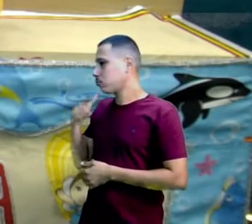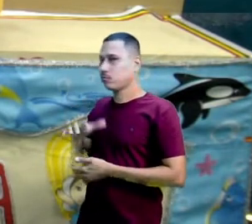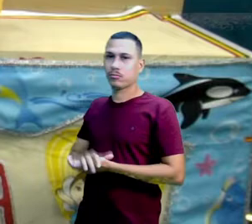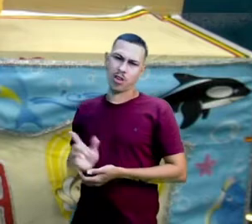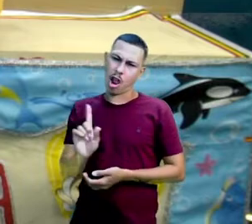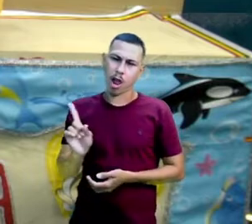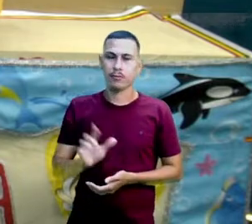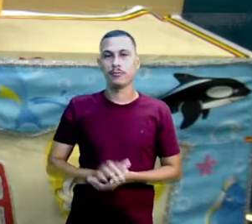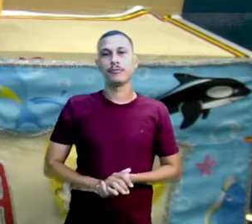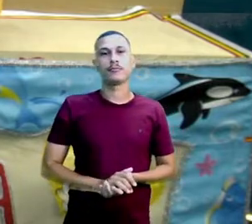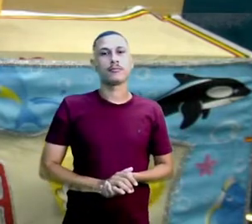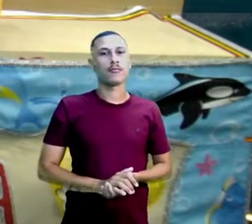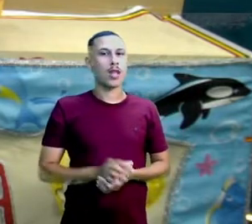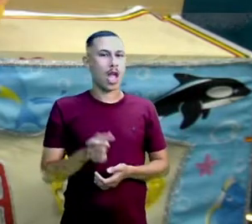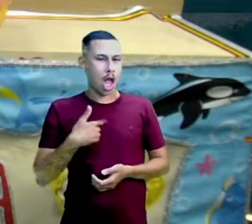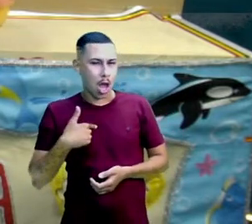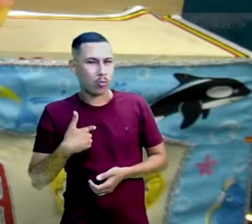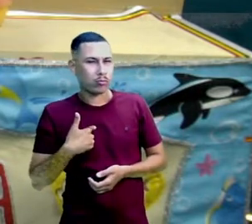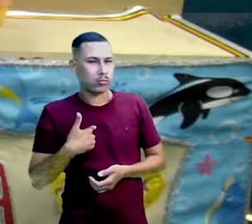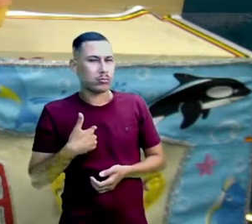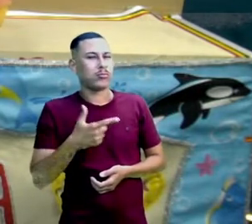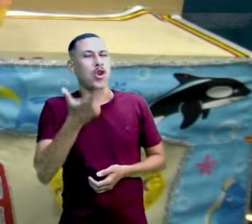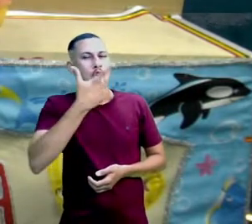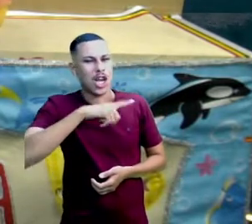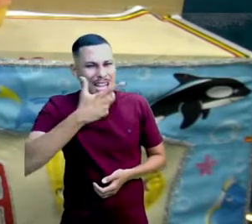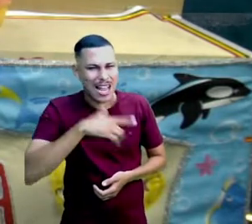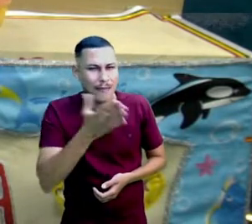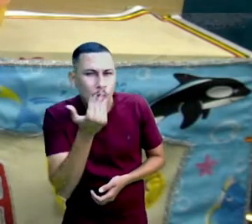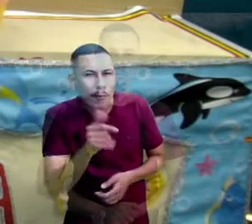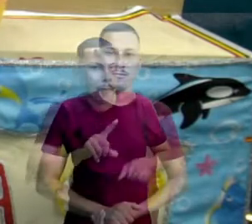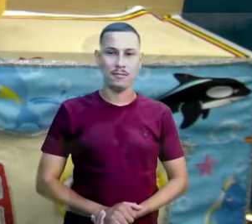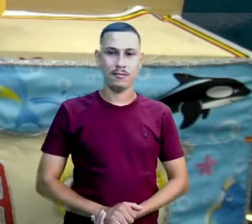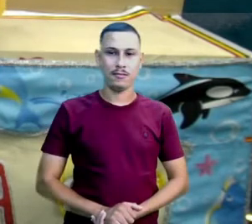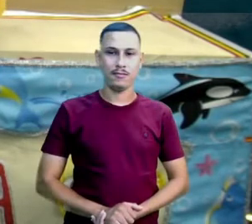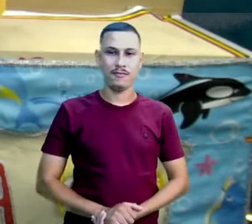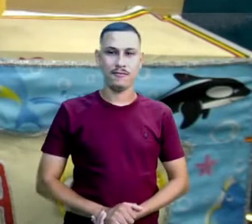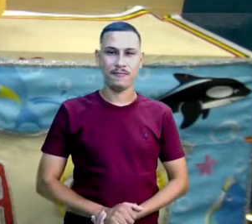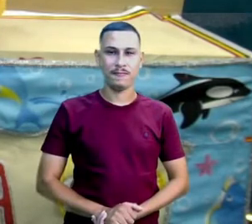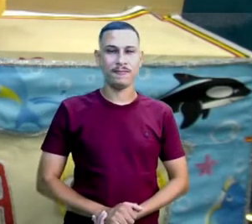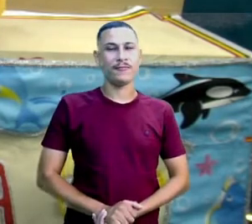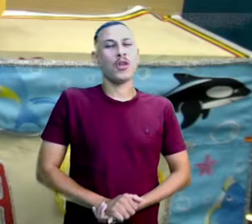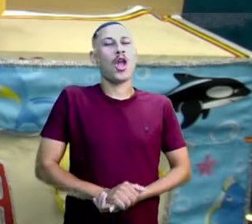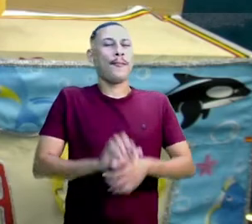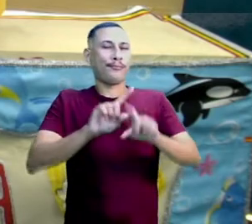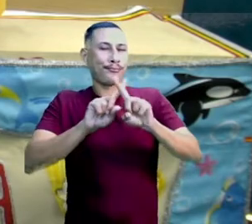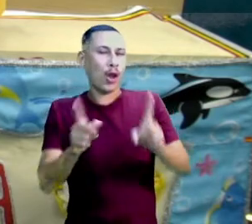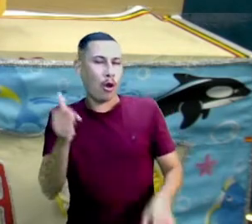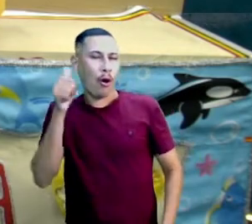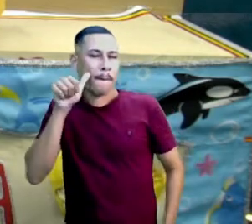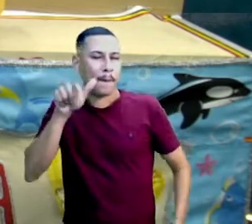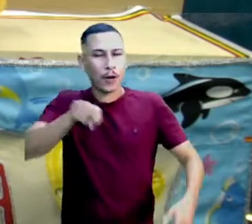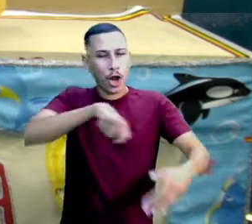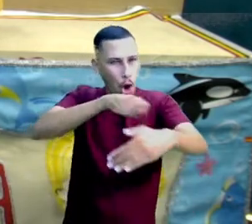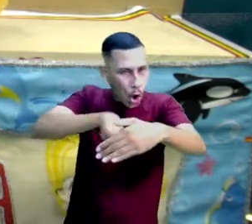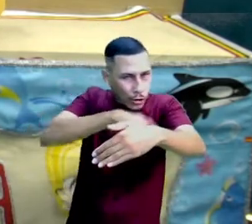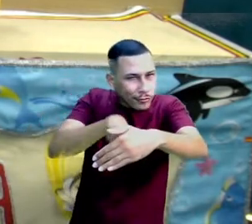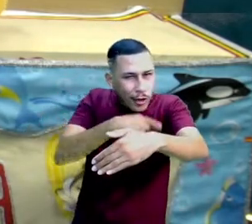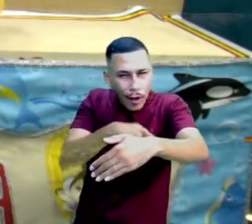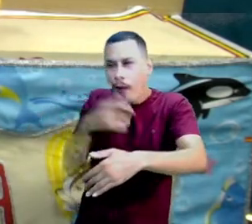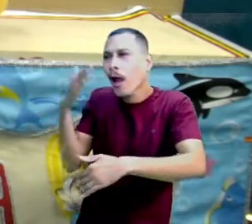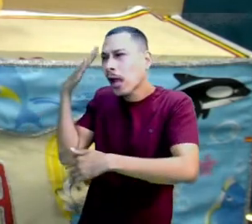Deixar esse queijo pra mim comer. Mas se enganou. Gente, a cozinheira